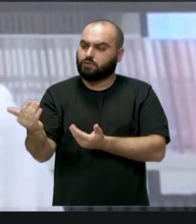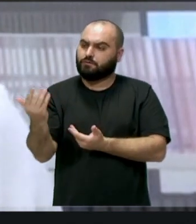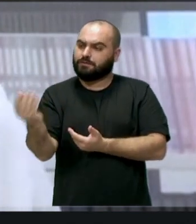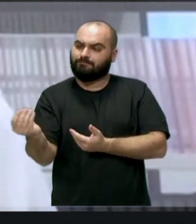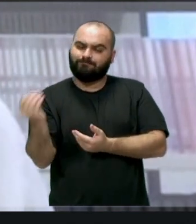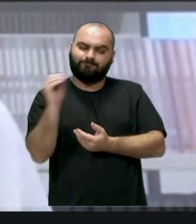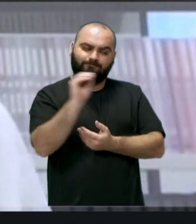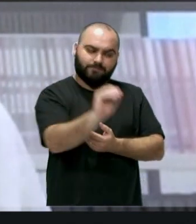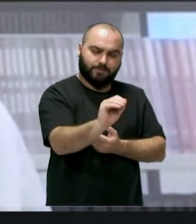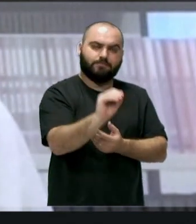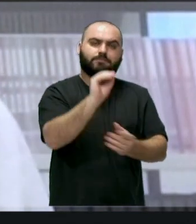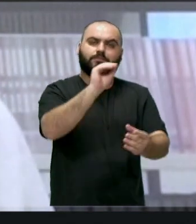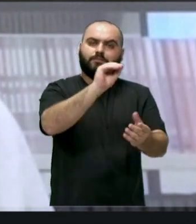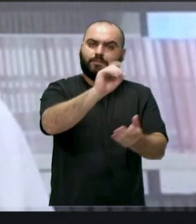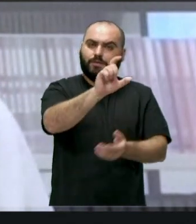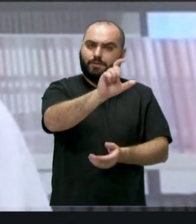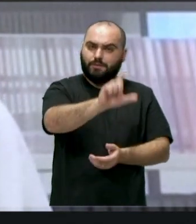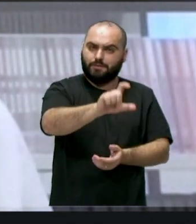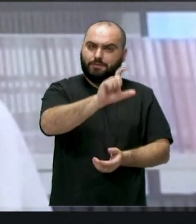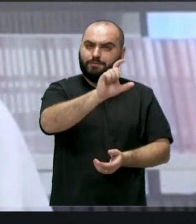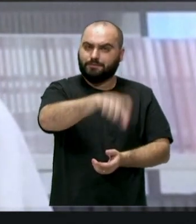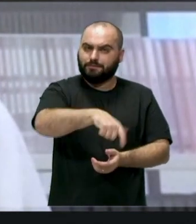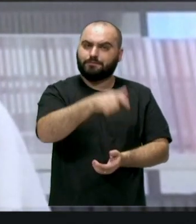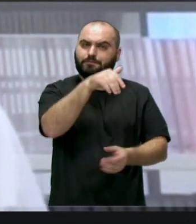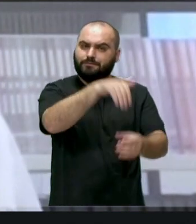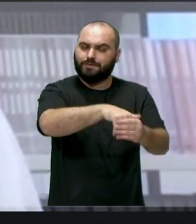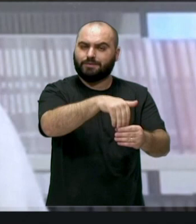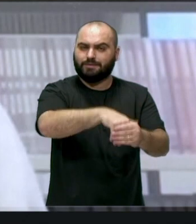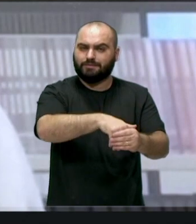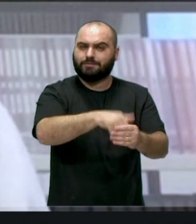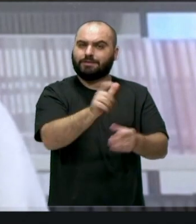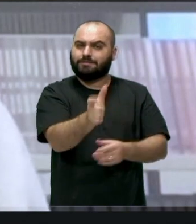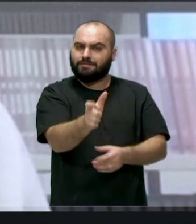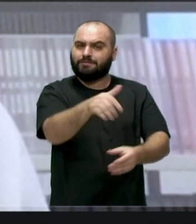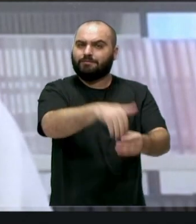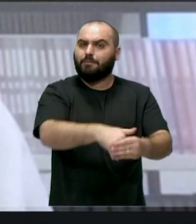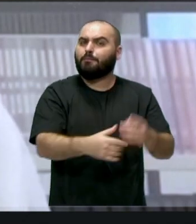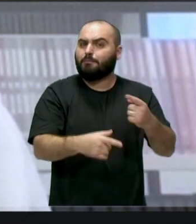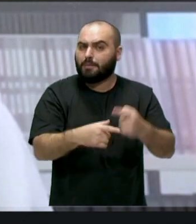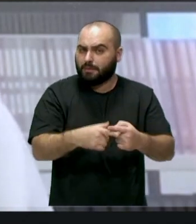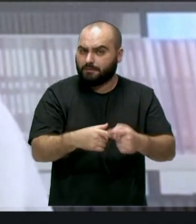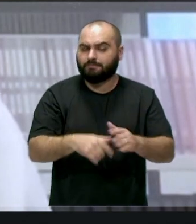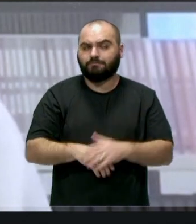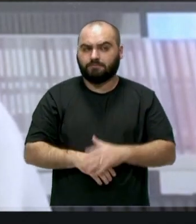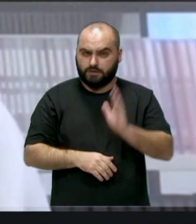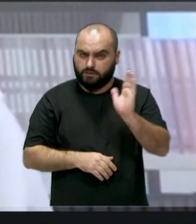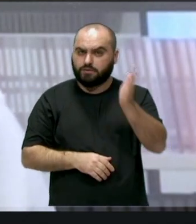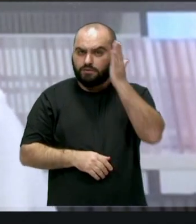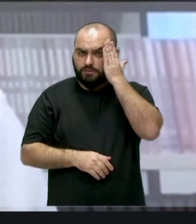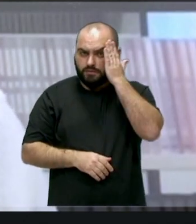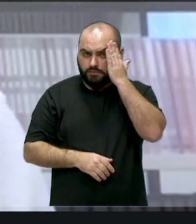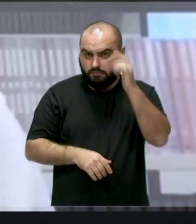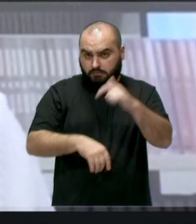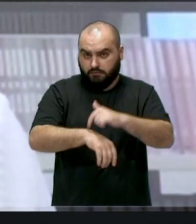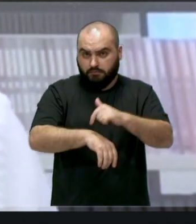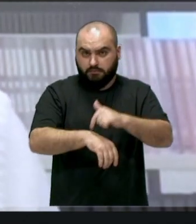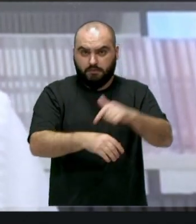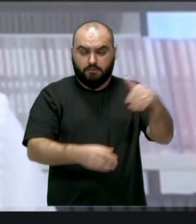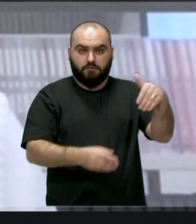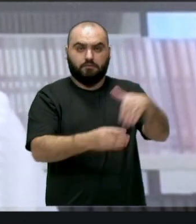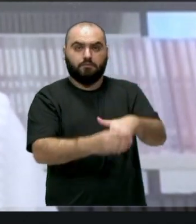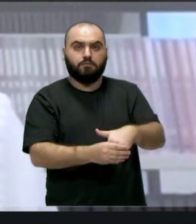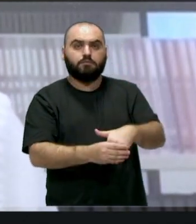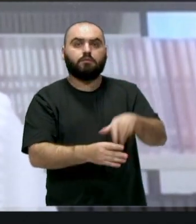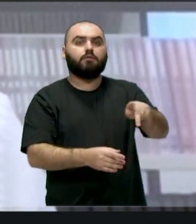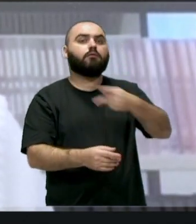jovens no processo eleitoral como um todo, até que, porque nós sabemos, o alistamento eleitoral lhes confere